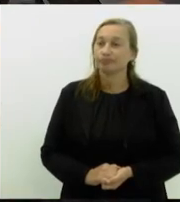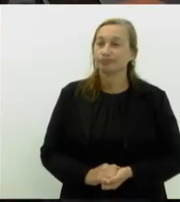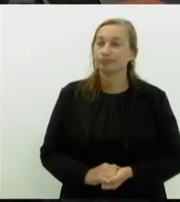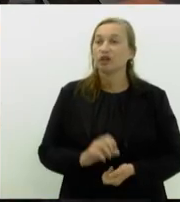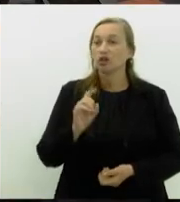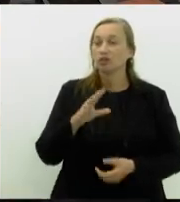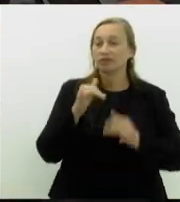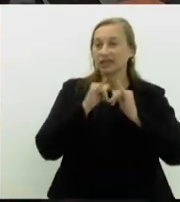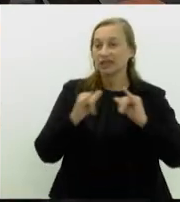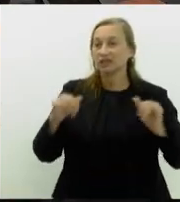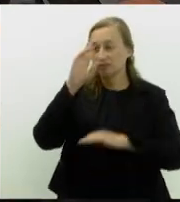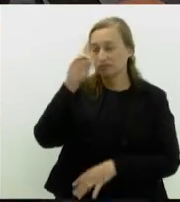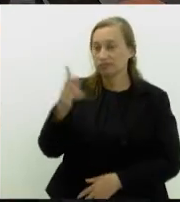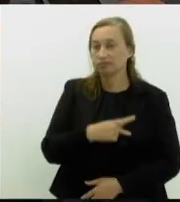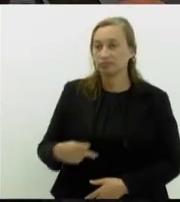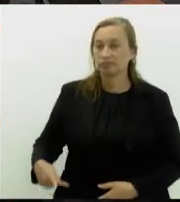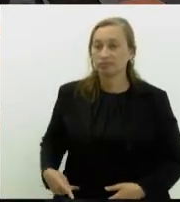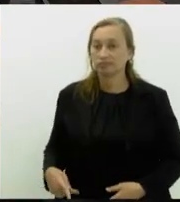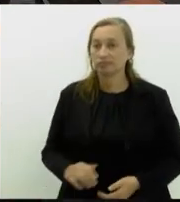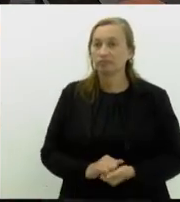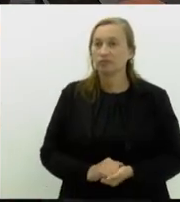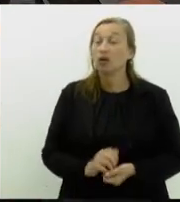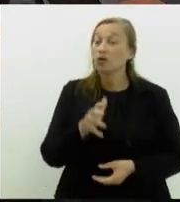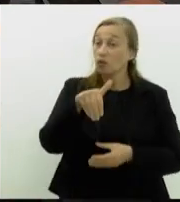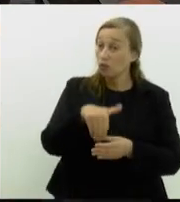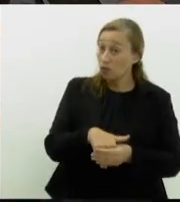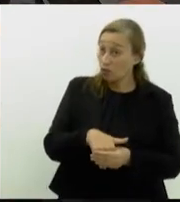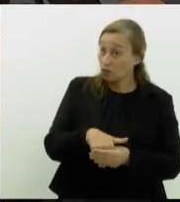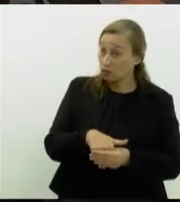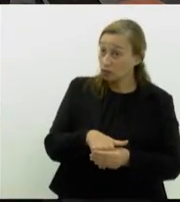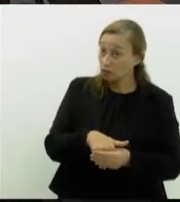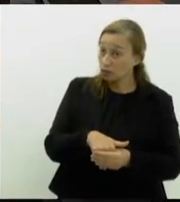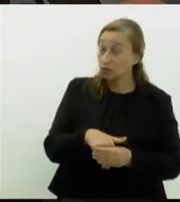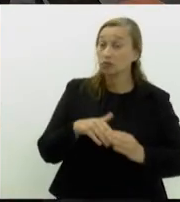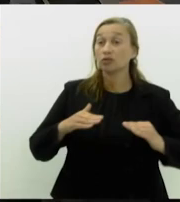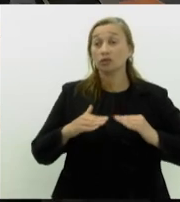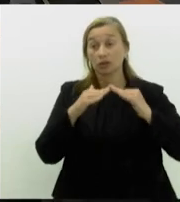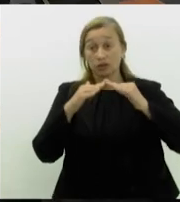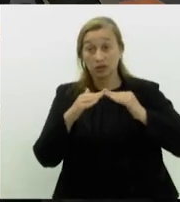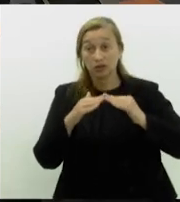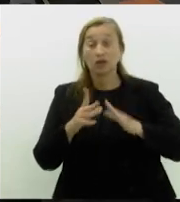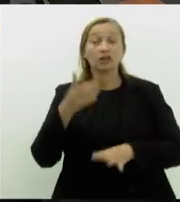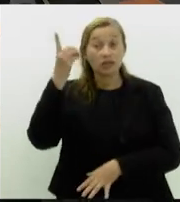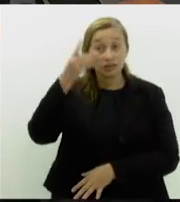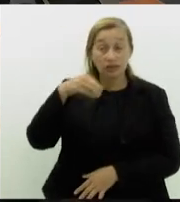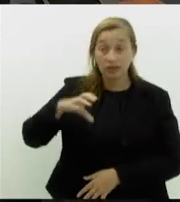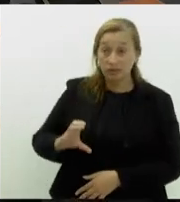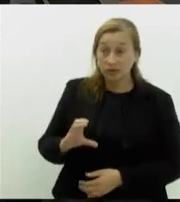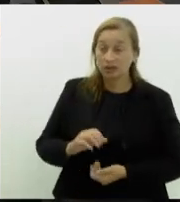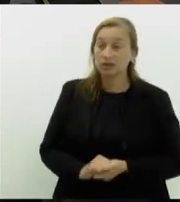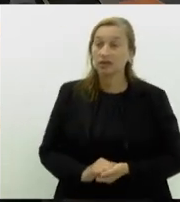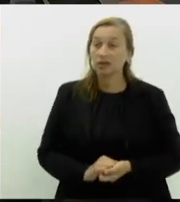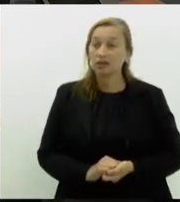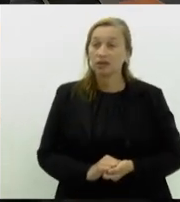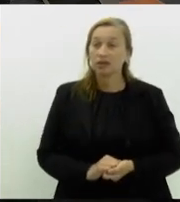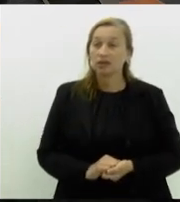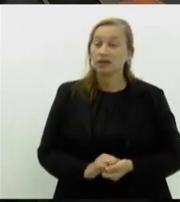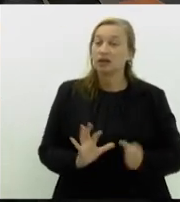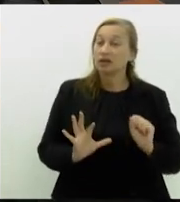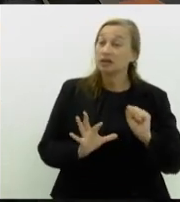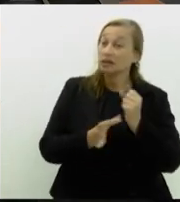para declarar, senhor presidente, o voto favorável à solicitação feita pelo deputado Carlos Mink, para